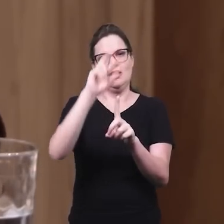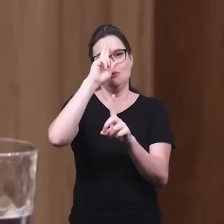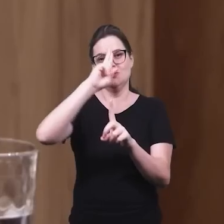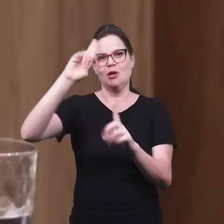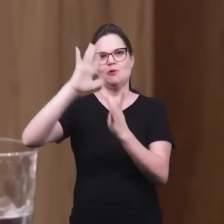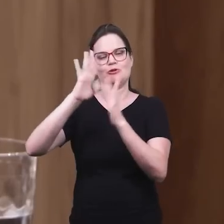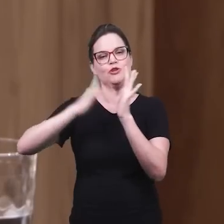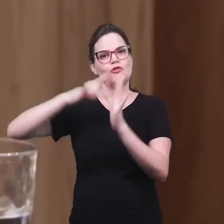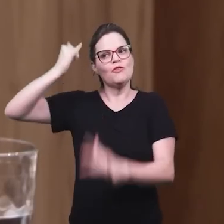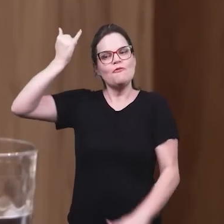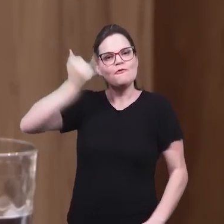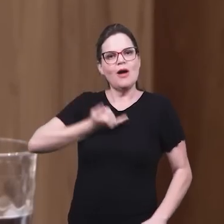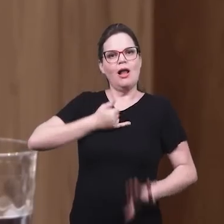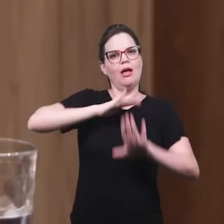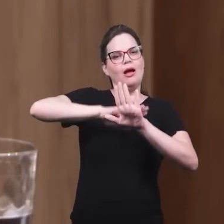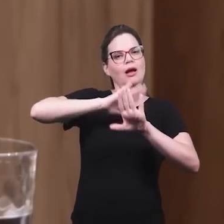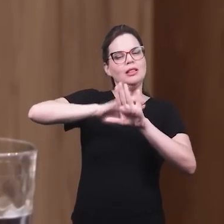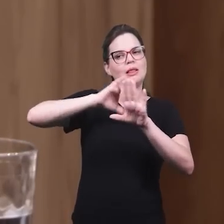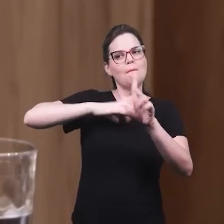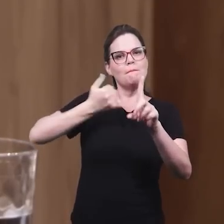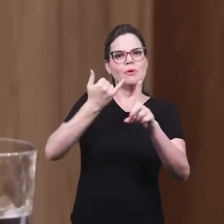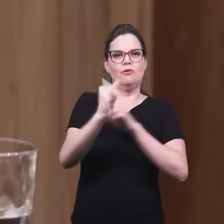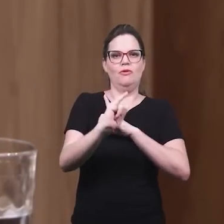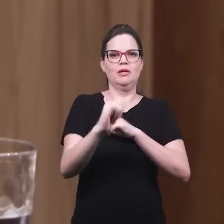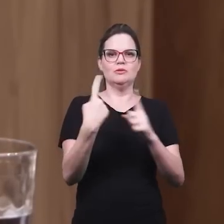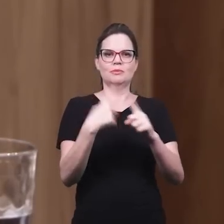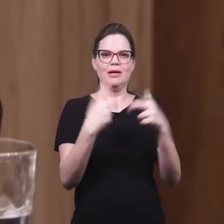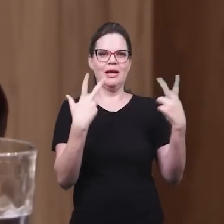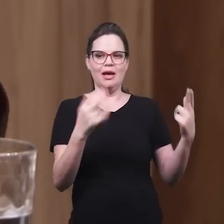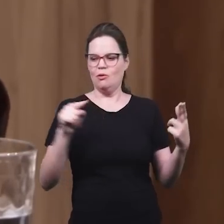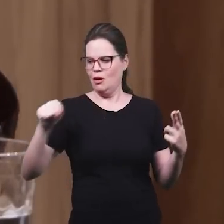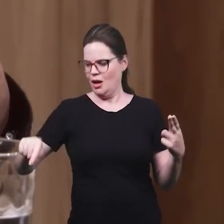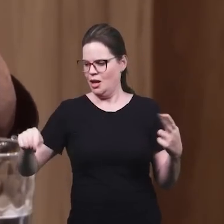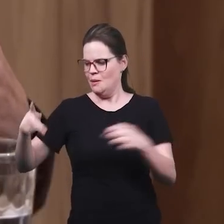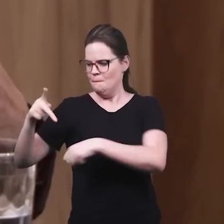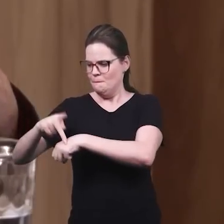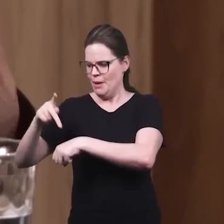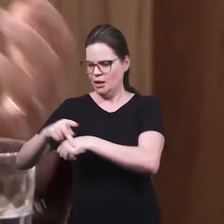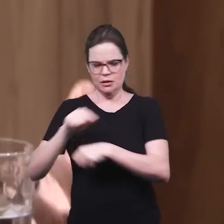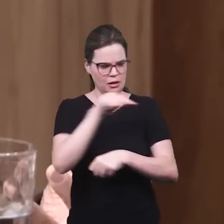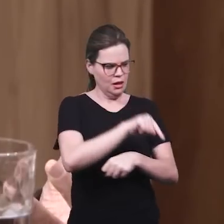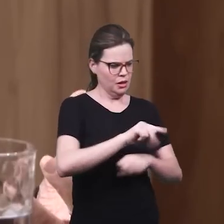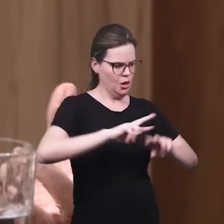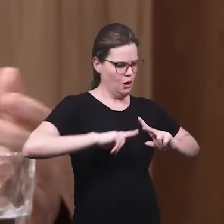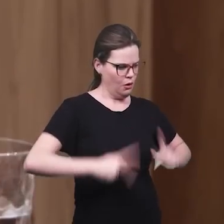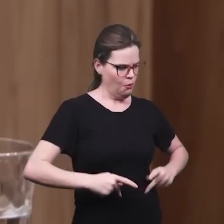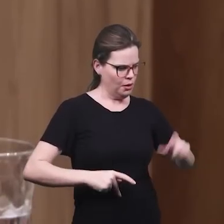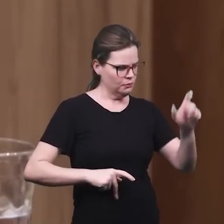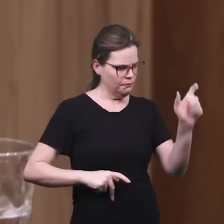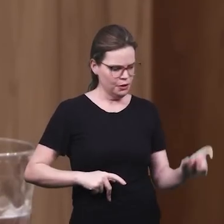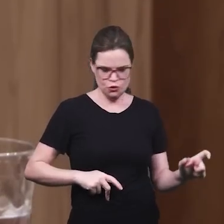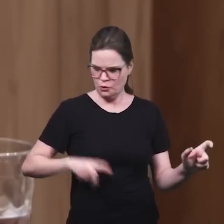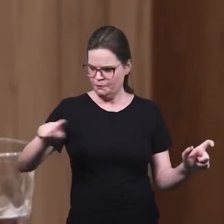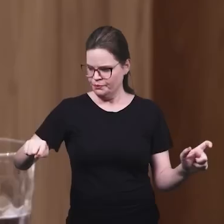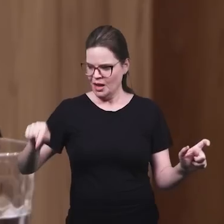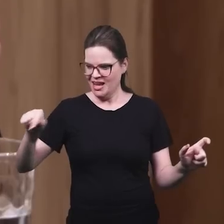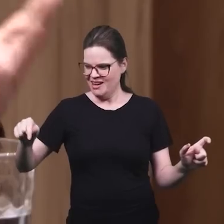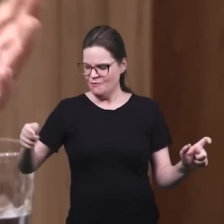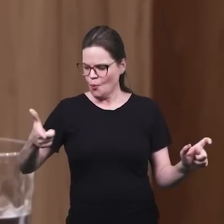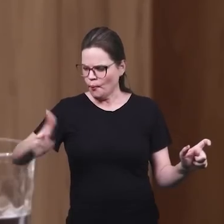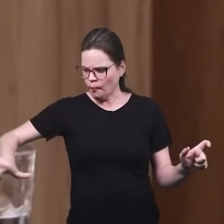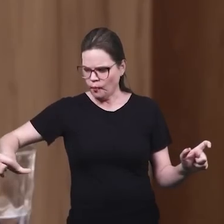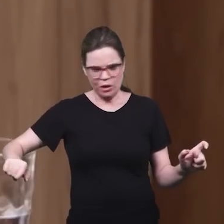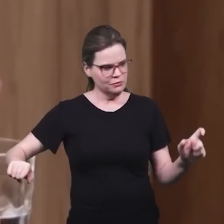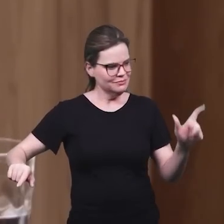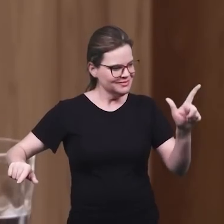Jesus encontrou nesse mundo o homem assim, e era talhas de pedra vazia, né? Estava ali. Agora tinha